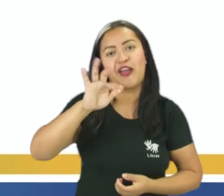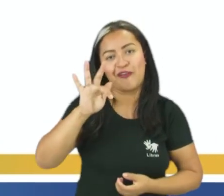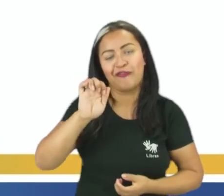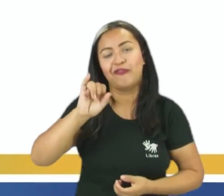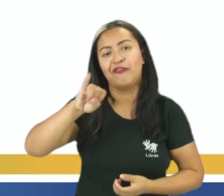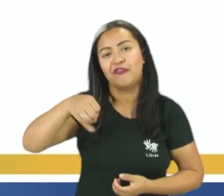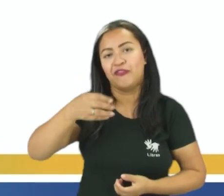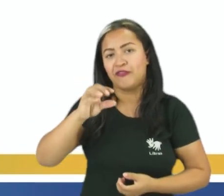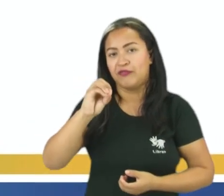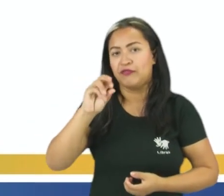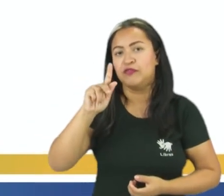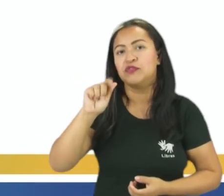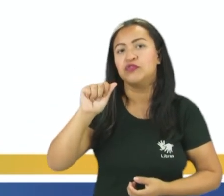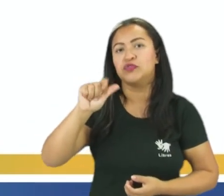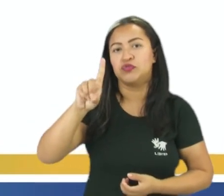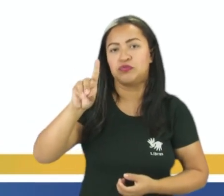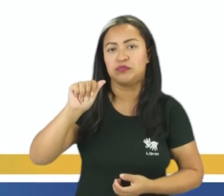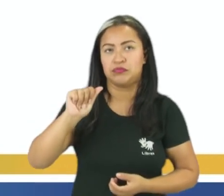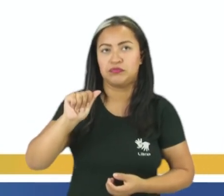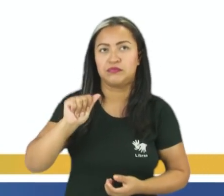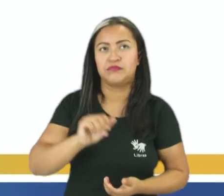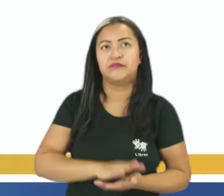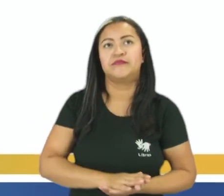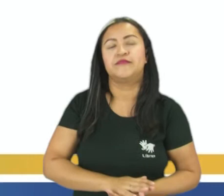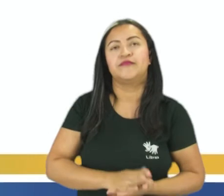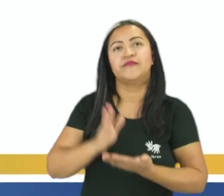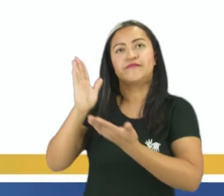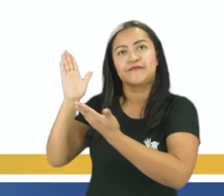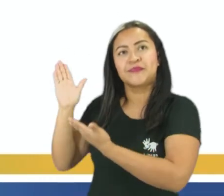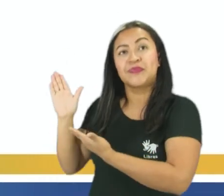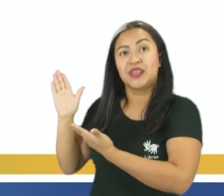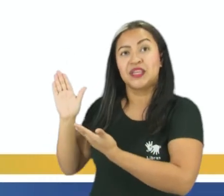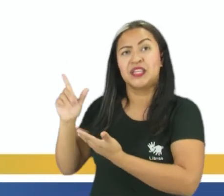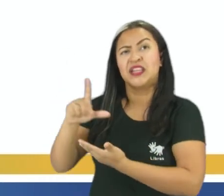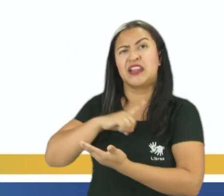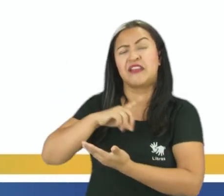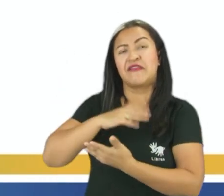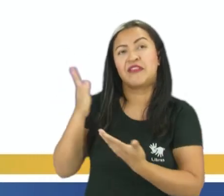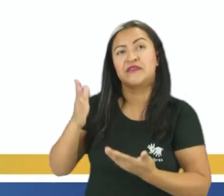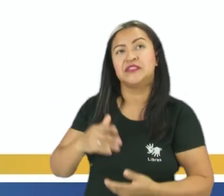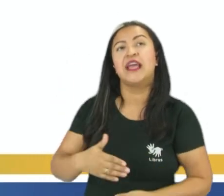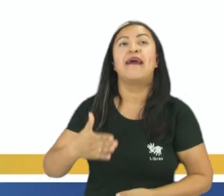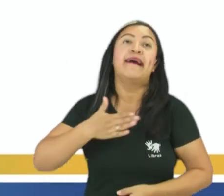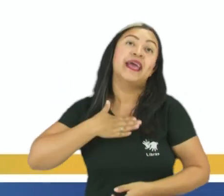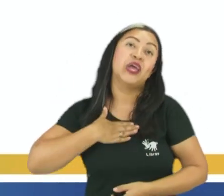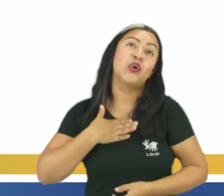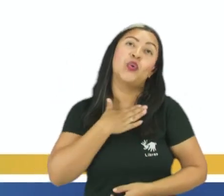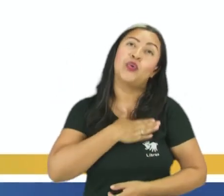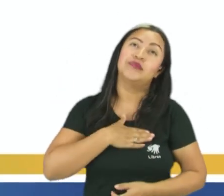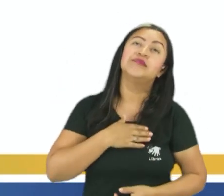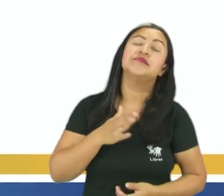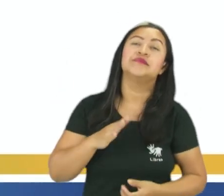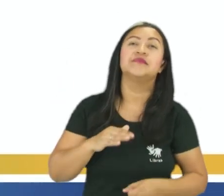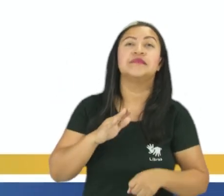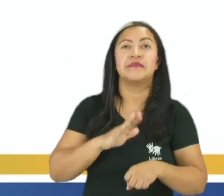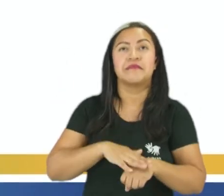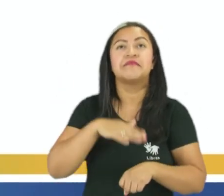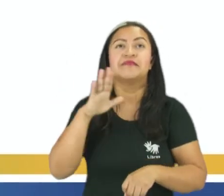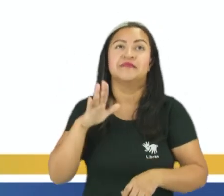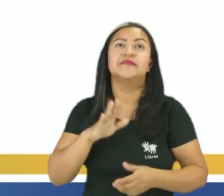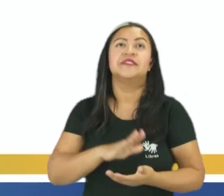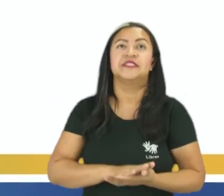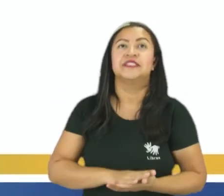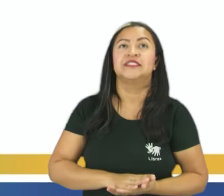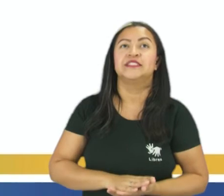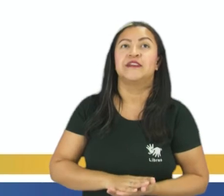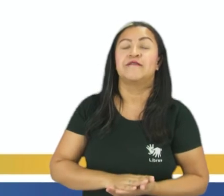tá, pessoal? A gente tem, né? Muqueca, feijoada e vatapá. Eu particularmente gosto de muqueca e vatapá, feijoada não muito, mas assim,